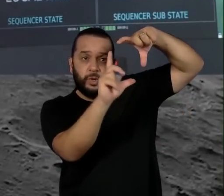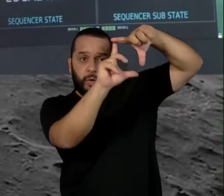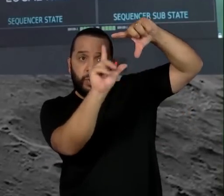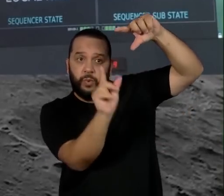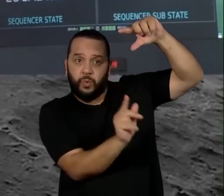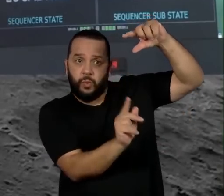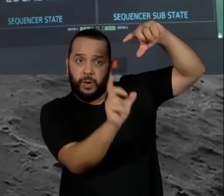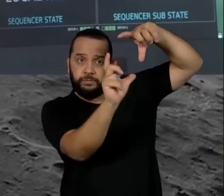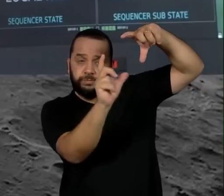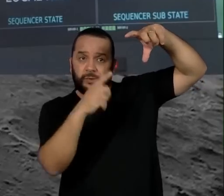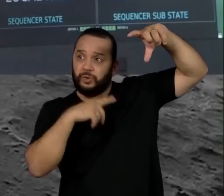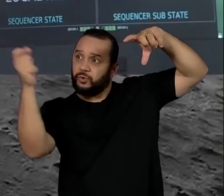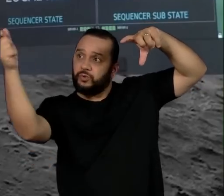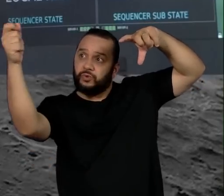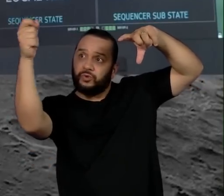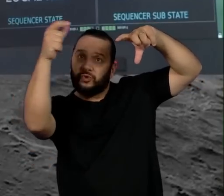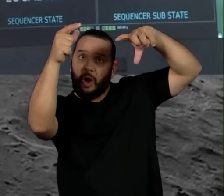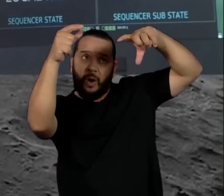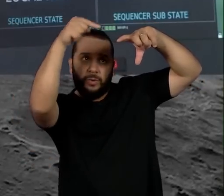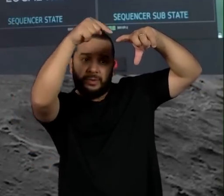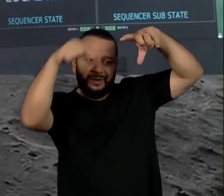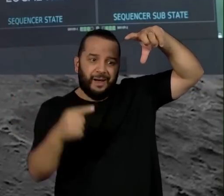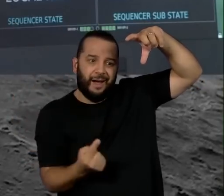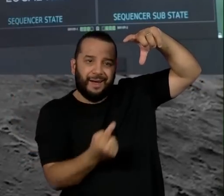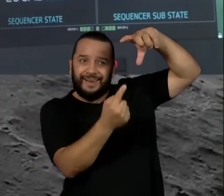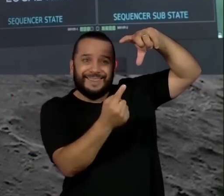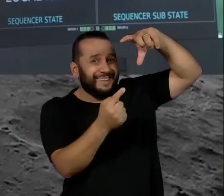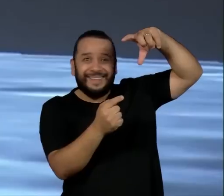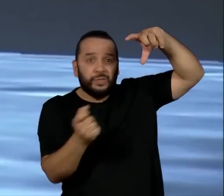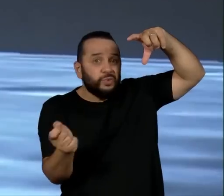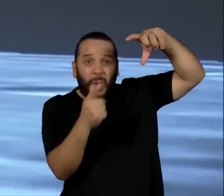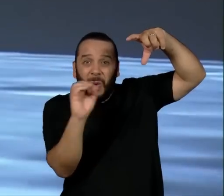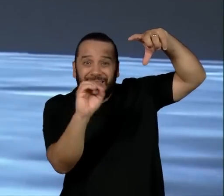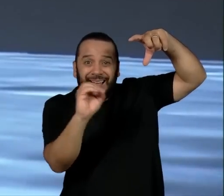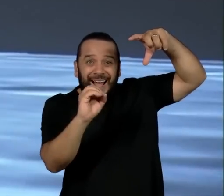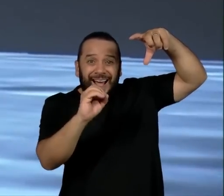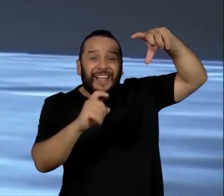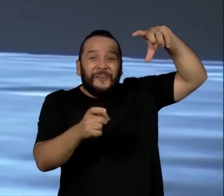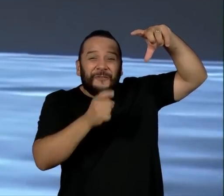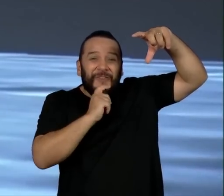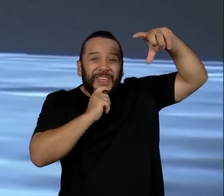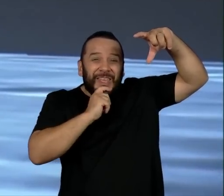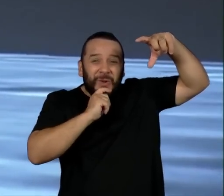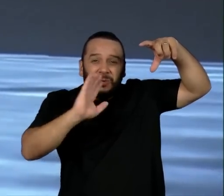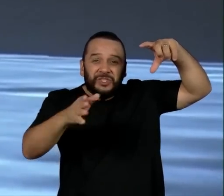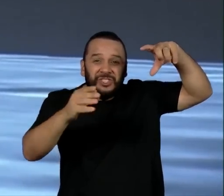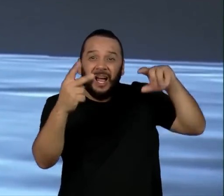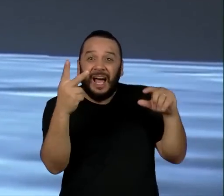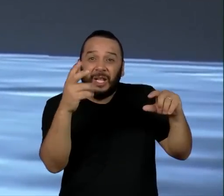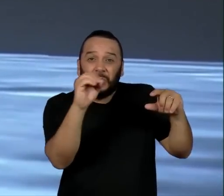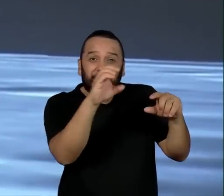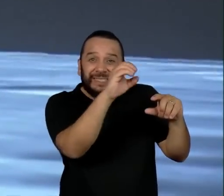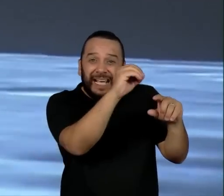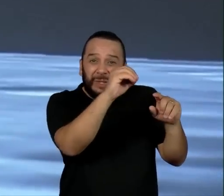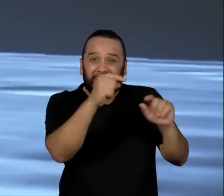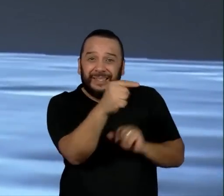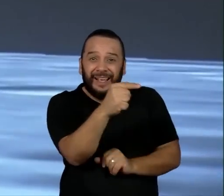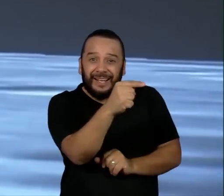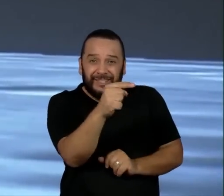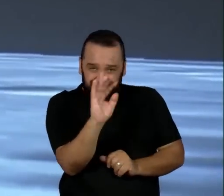nesse lugar chegam a 200 graus abaixo de zero. O objetivo da missão é estudar as reservas de